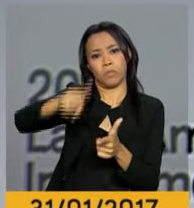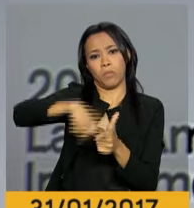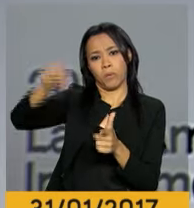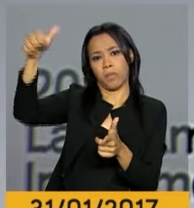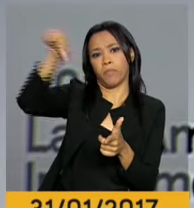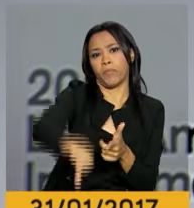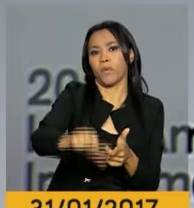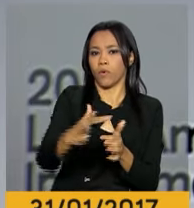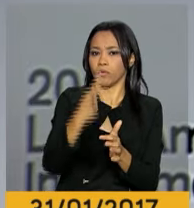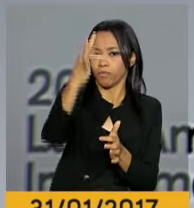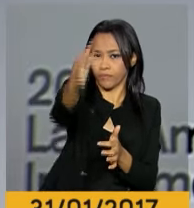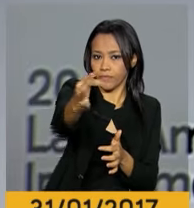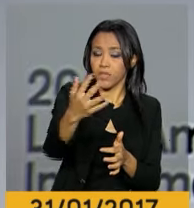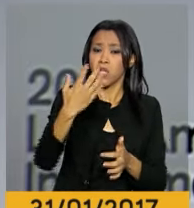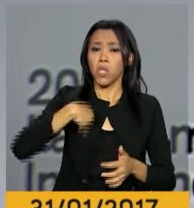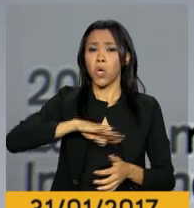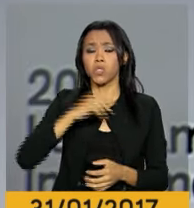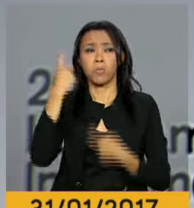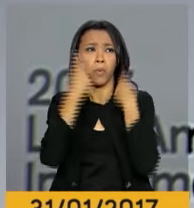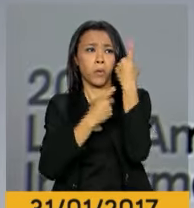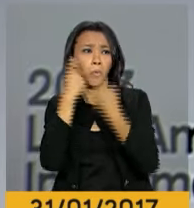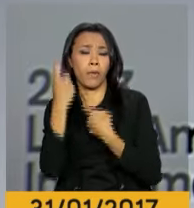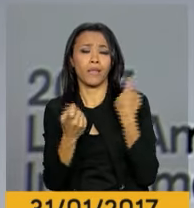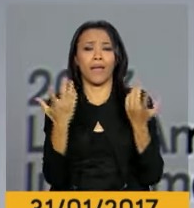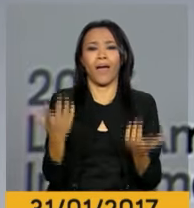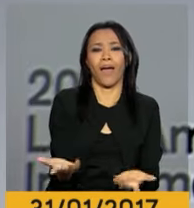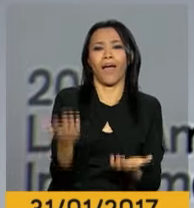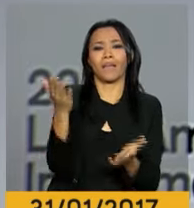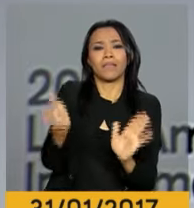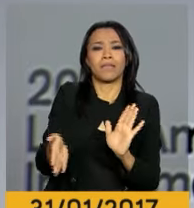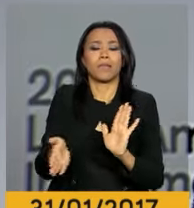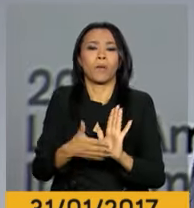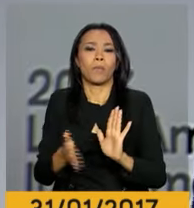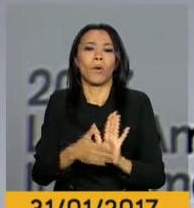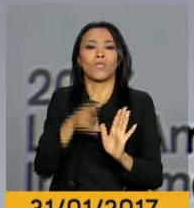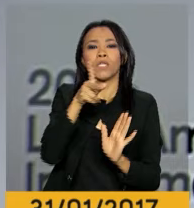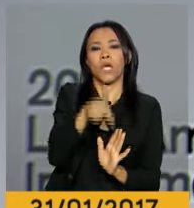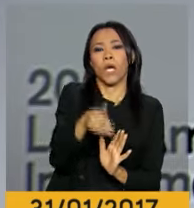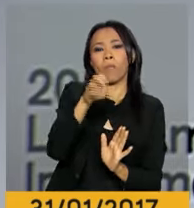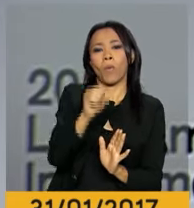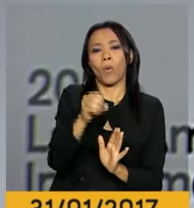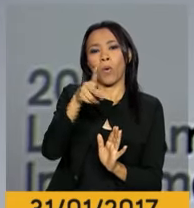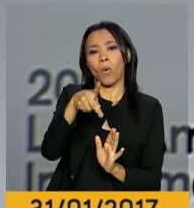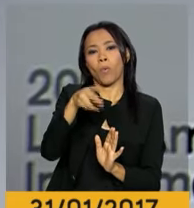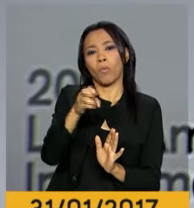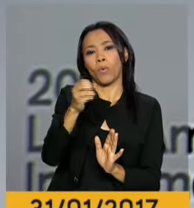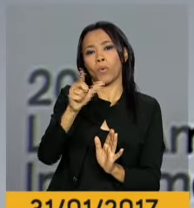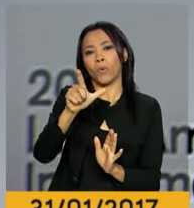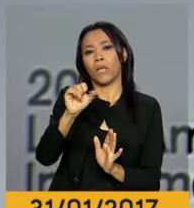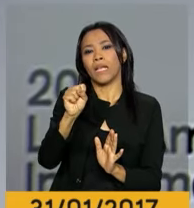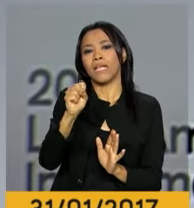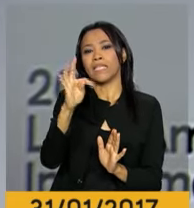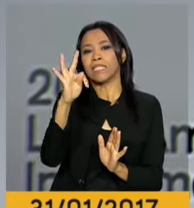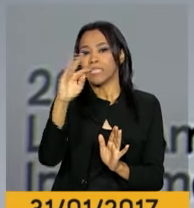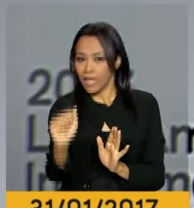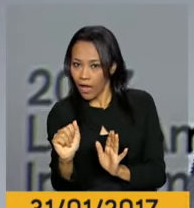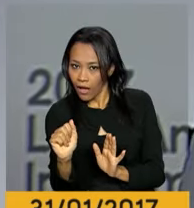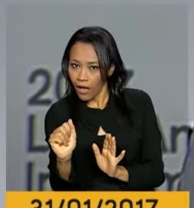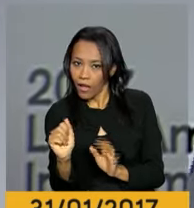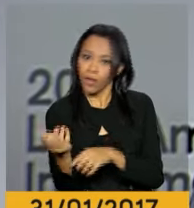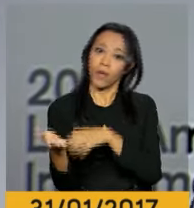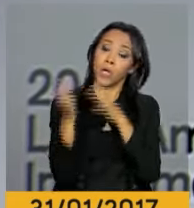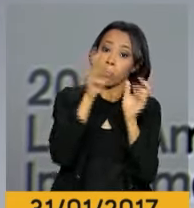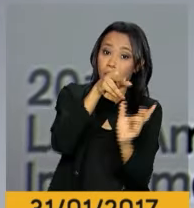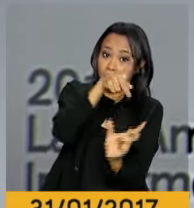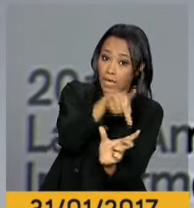preocupados em medidas simplesmente populistas nós queremos medidas populares eu faço uma distinção